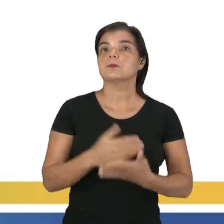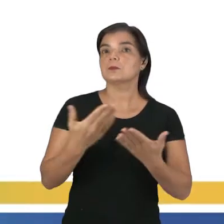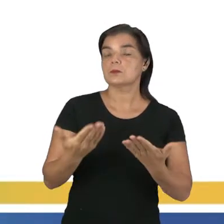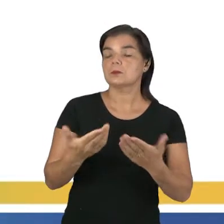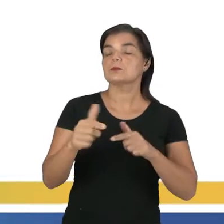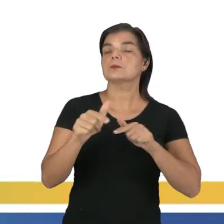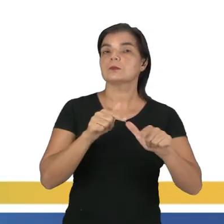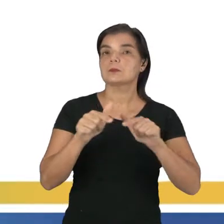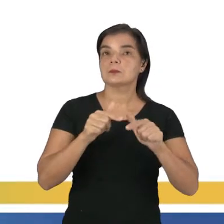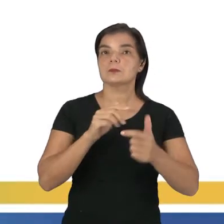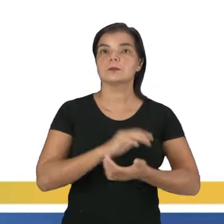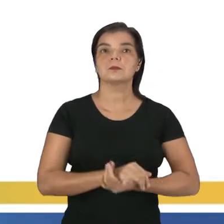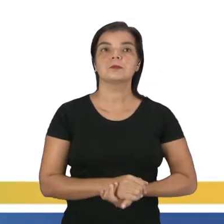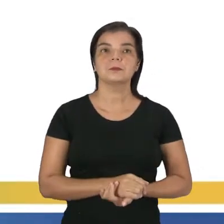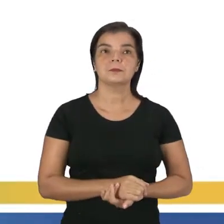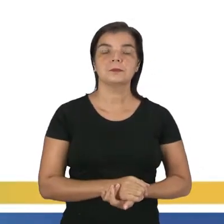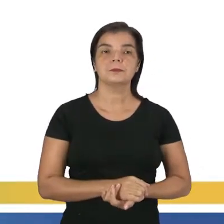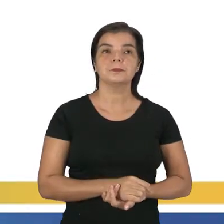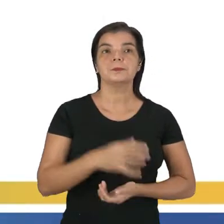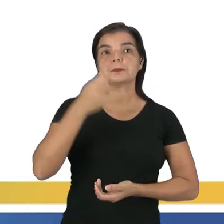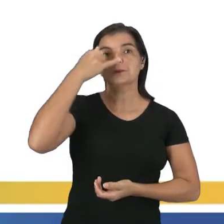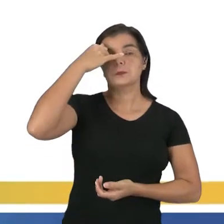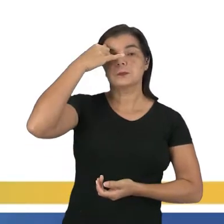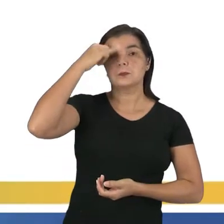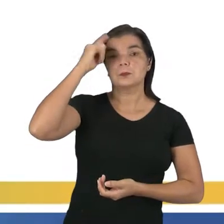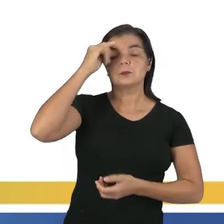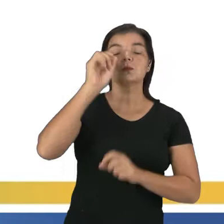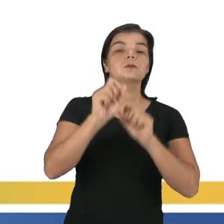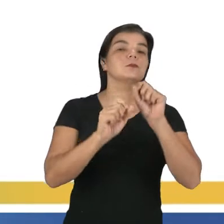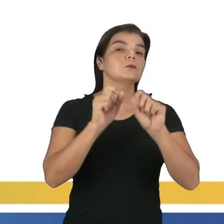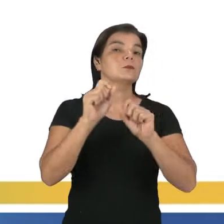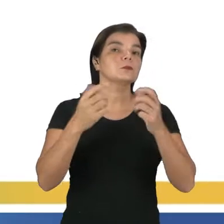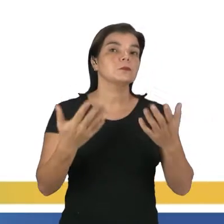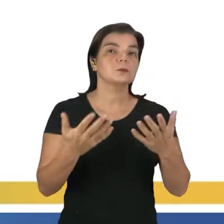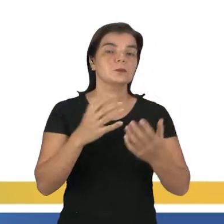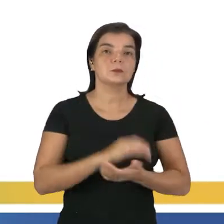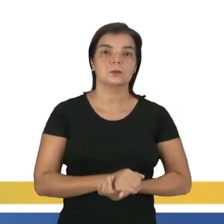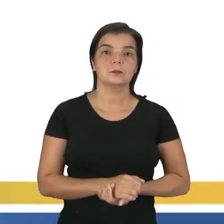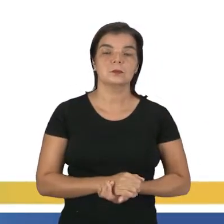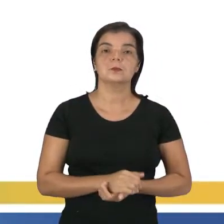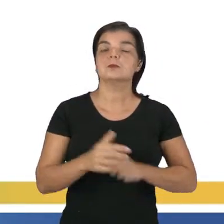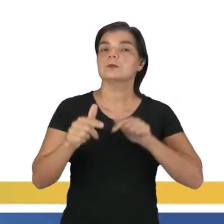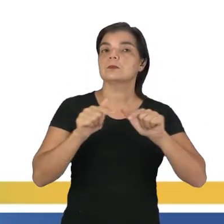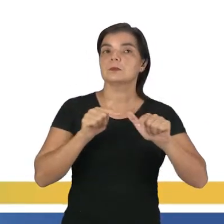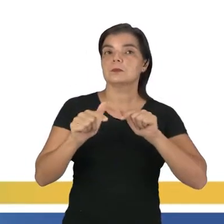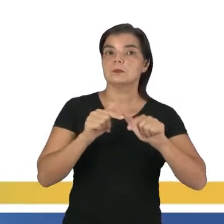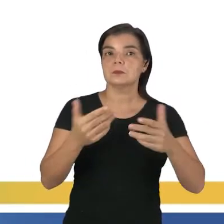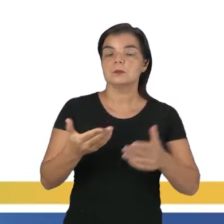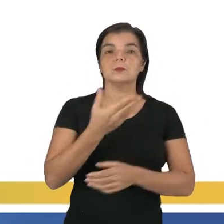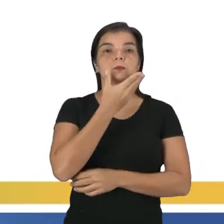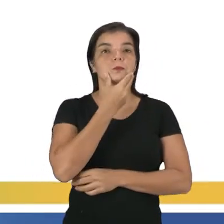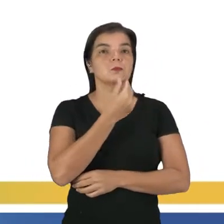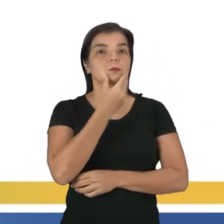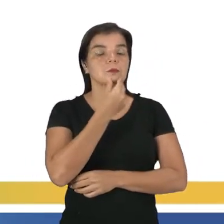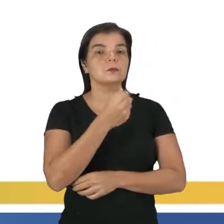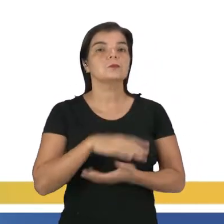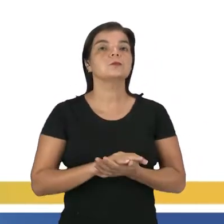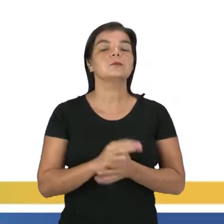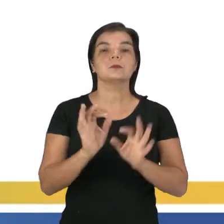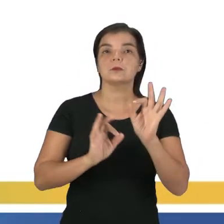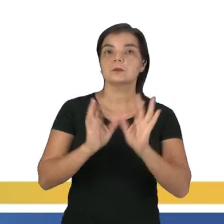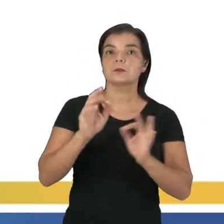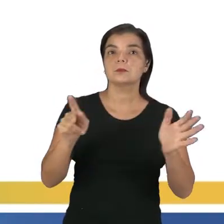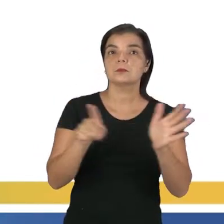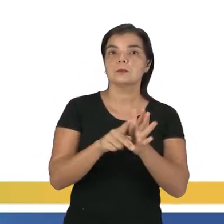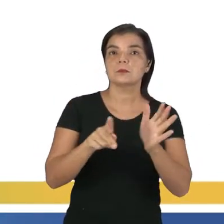Marx quanto ao que seria o trabalho, certo? Que é essa atividade onde o homem produz